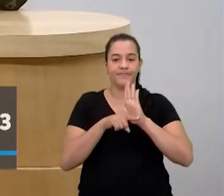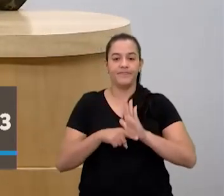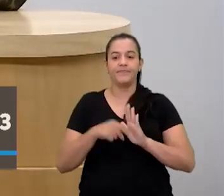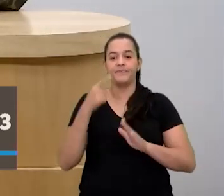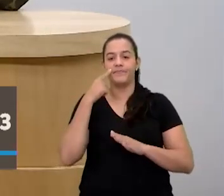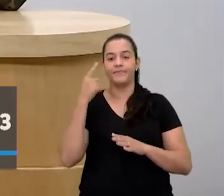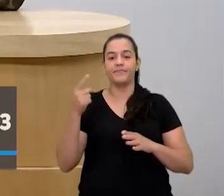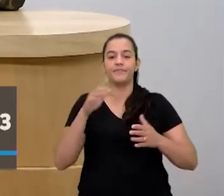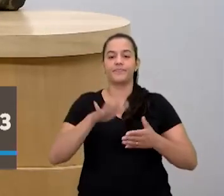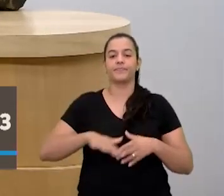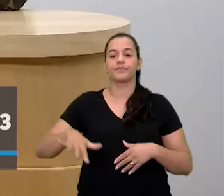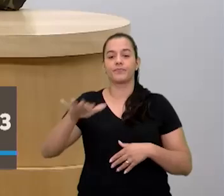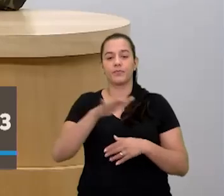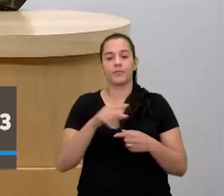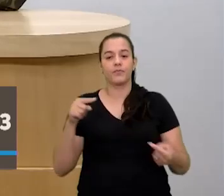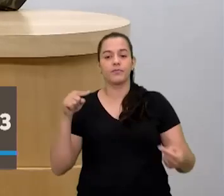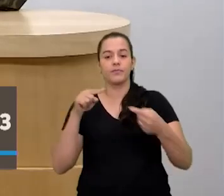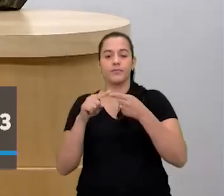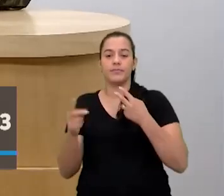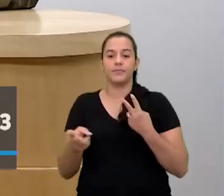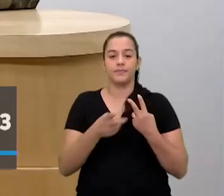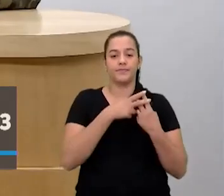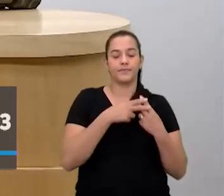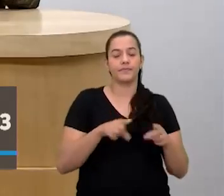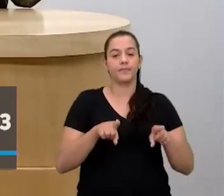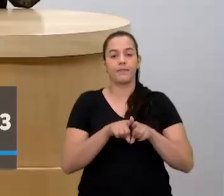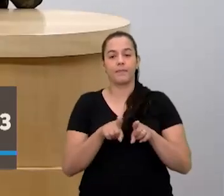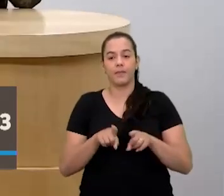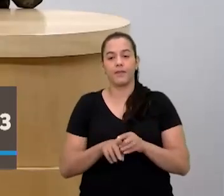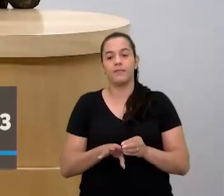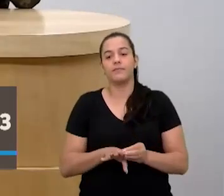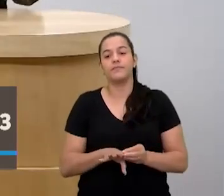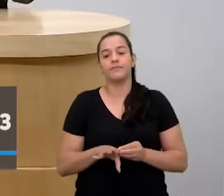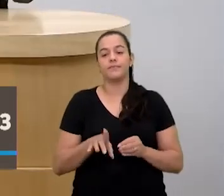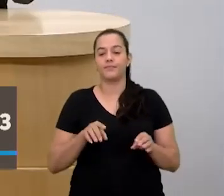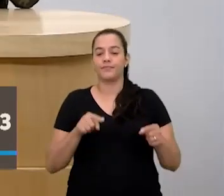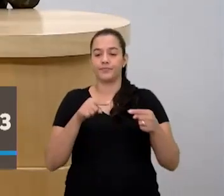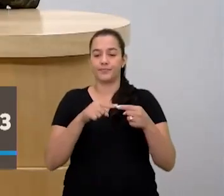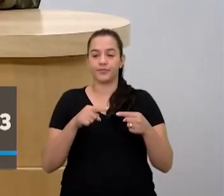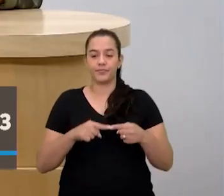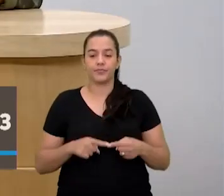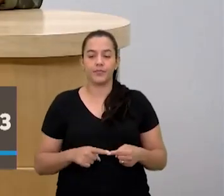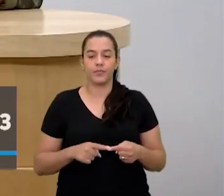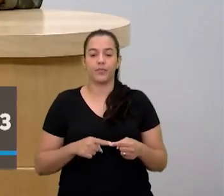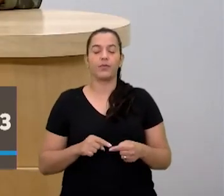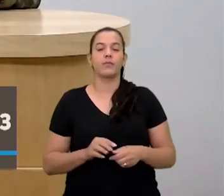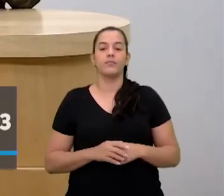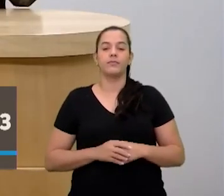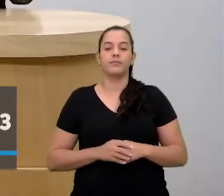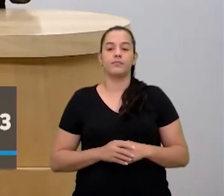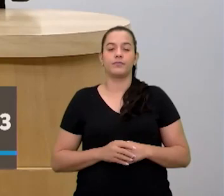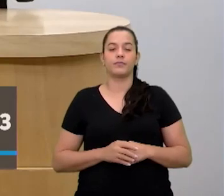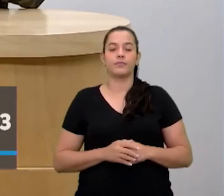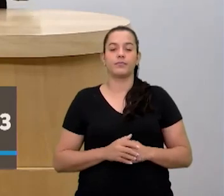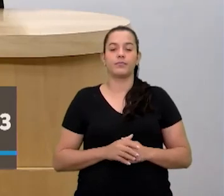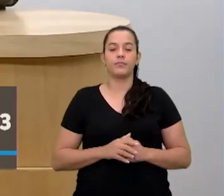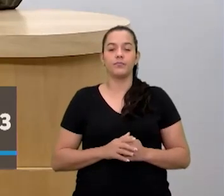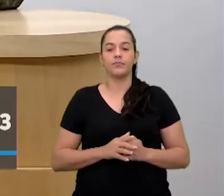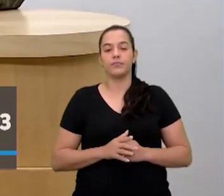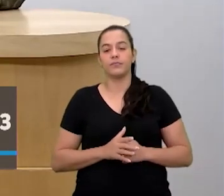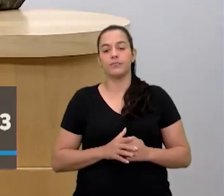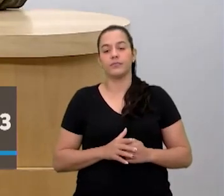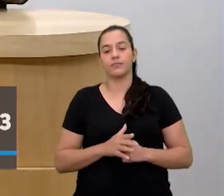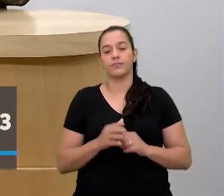Por favor. Tem muito a ver com o Start, ela veio de novo trazendo o Start no meio do caminho, mas tudo se agrega ali, né? Se completa. Quando a gente fala de